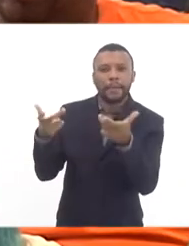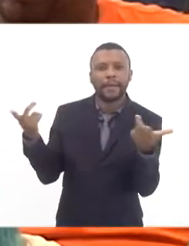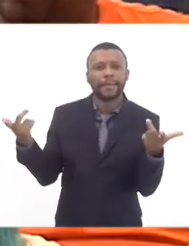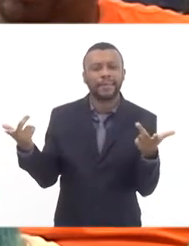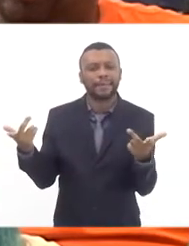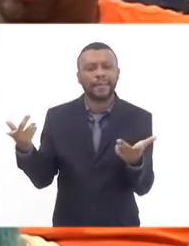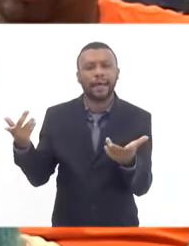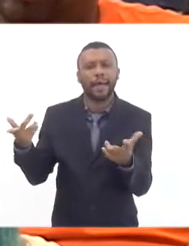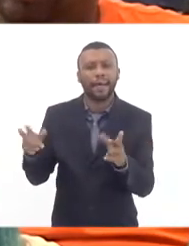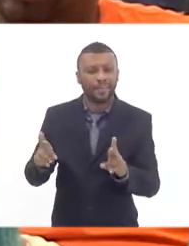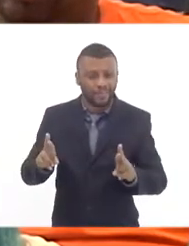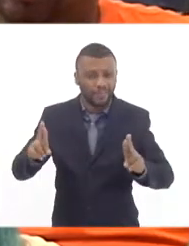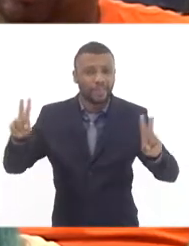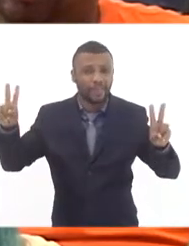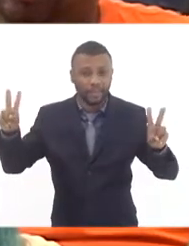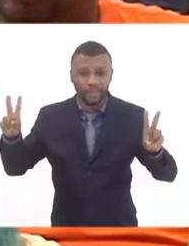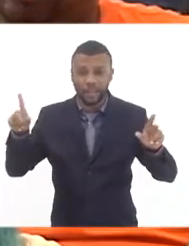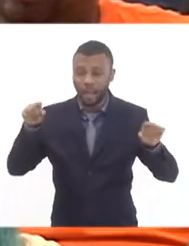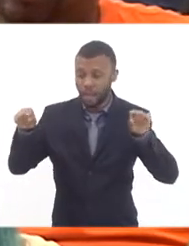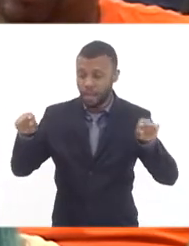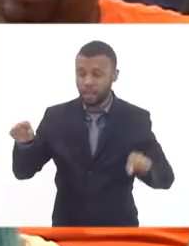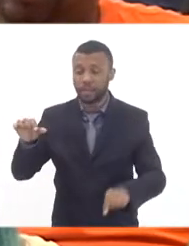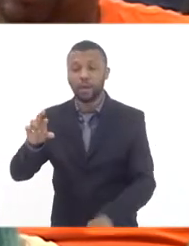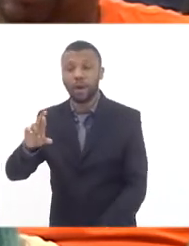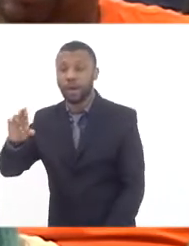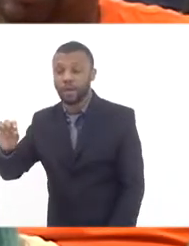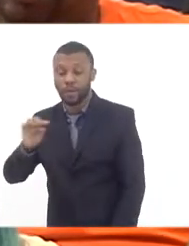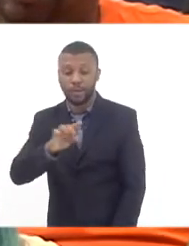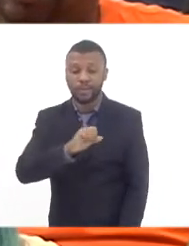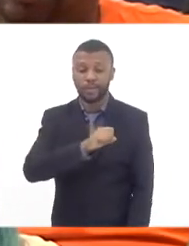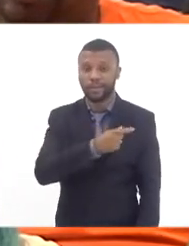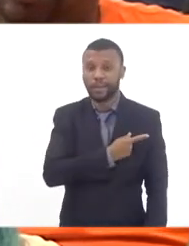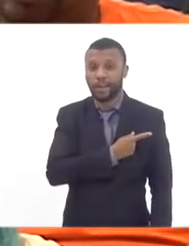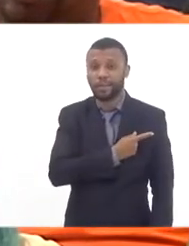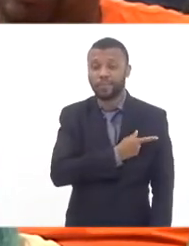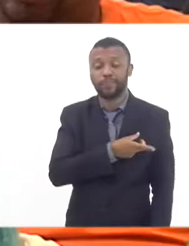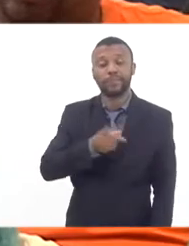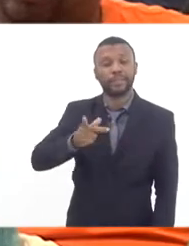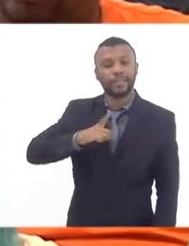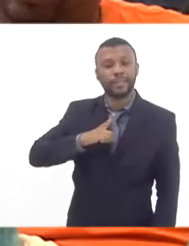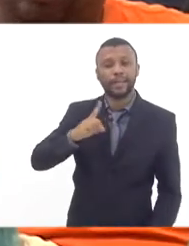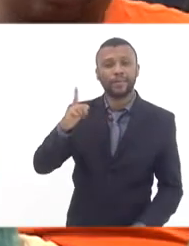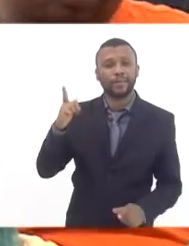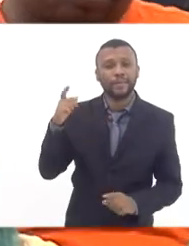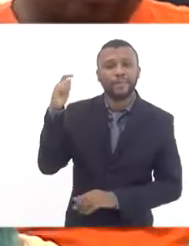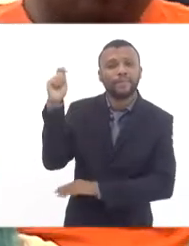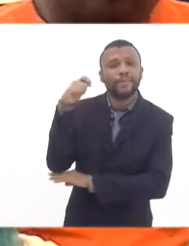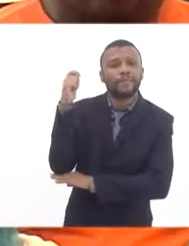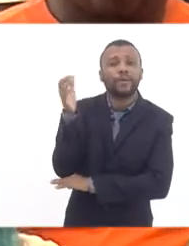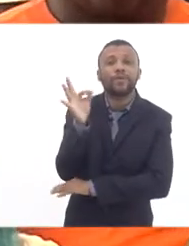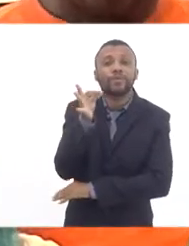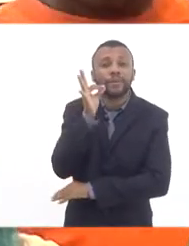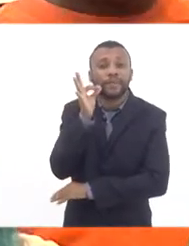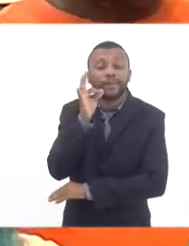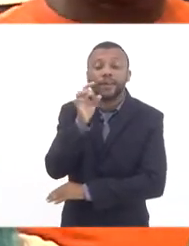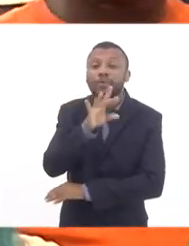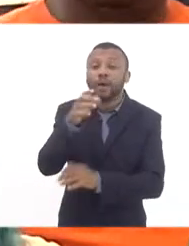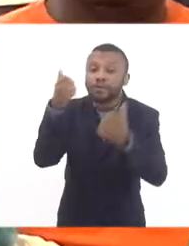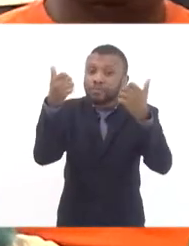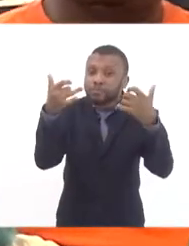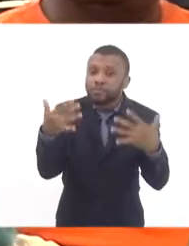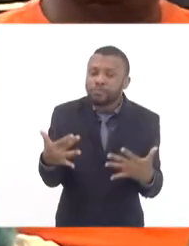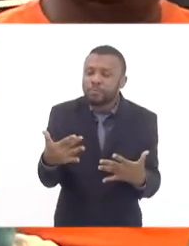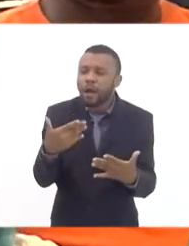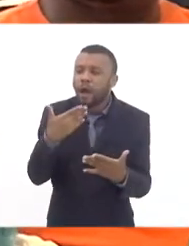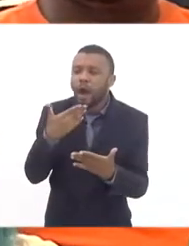Janeiro convivendo diariamente. Recentemente também fui no Festival de Café, e eu lembro que enquanto estávamos no Festival de Café, só falávamos isso. Cara, e